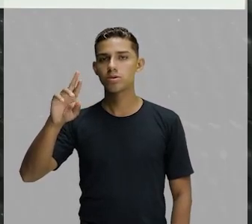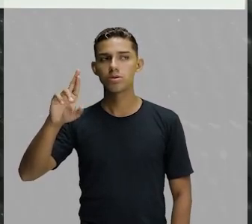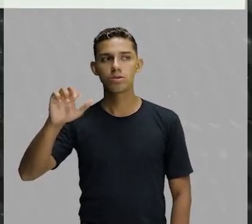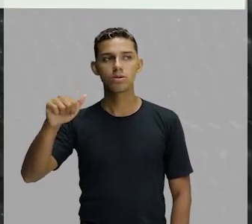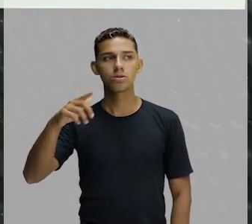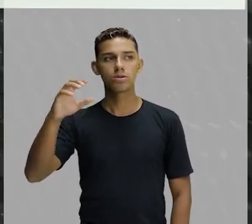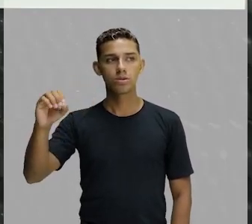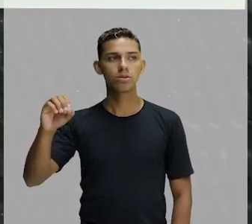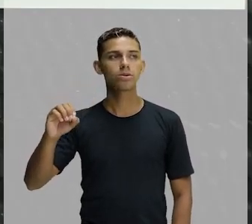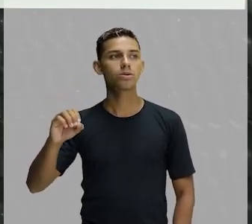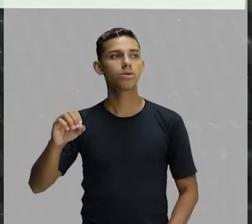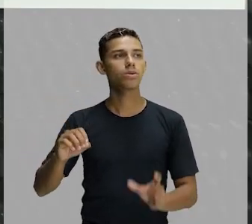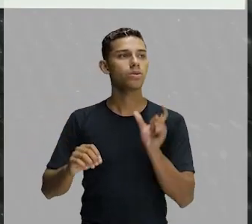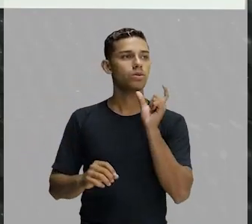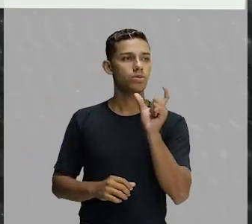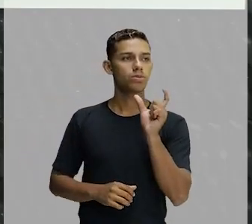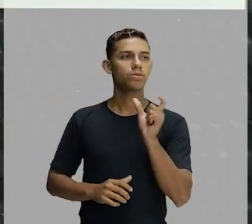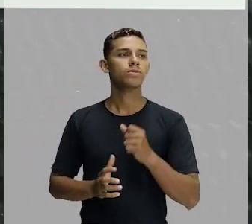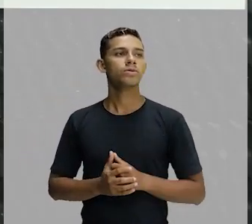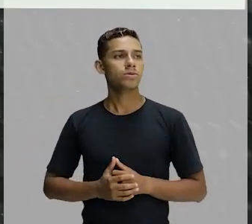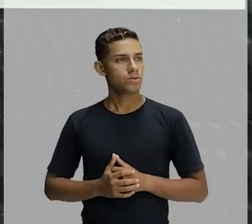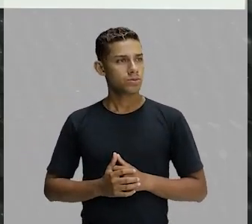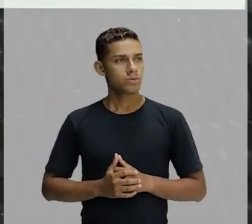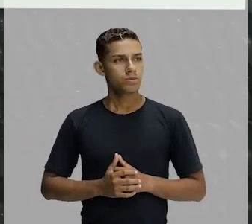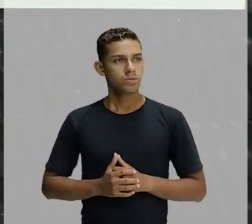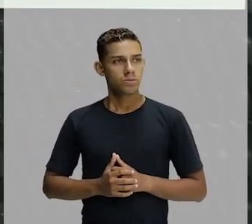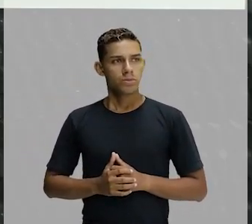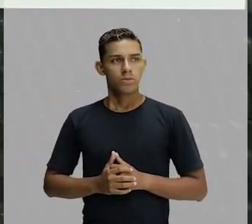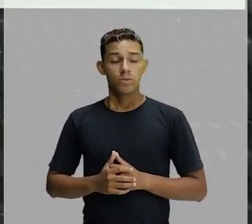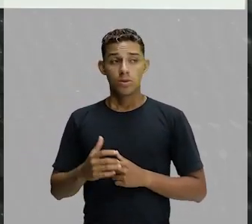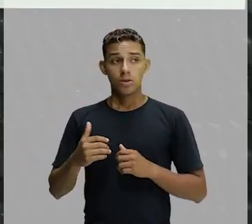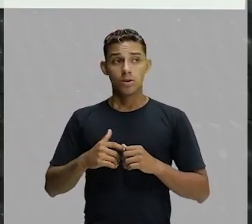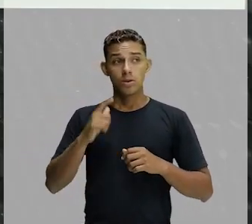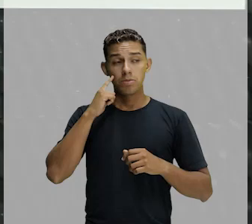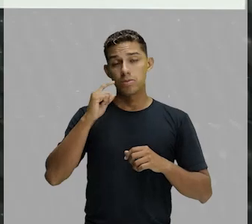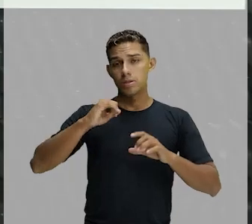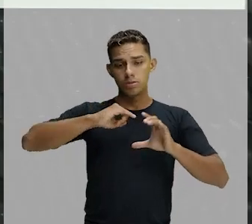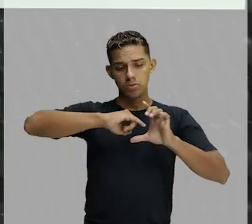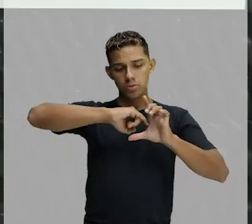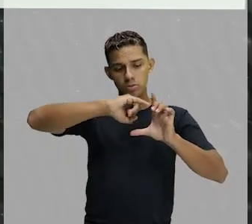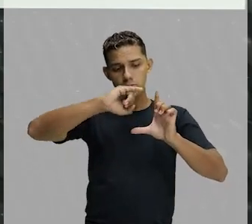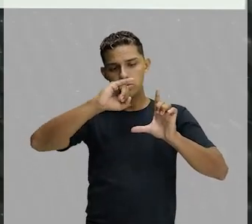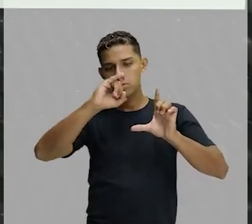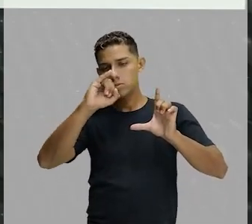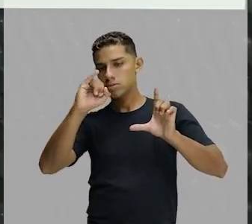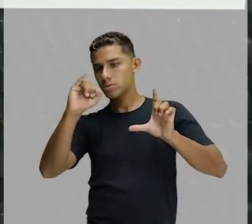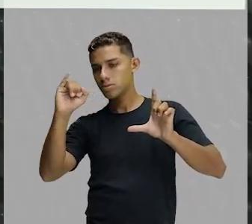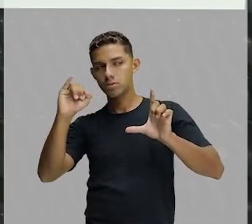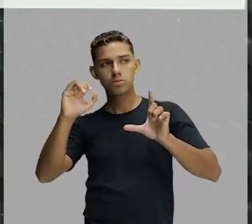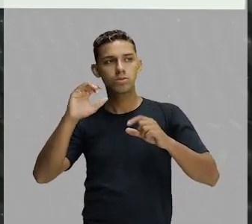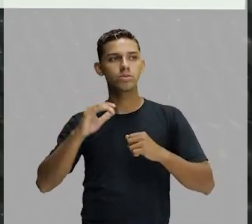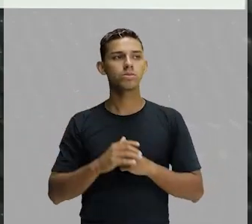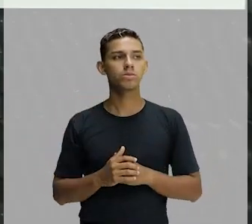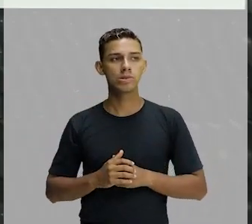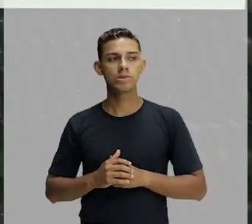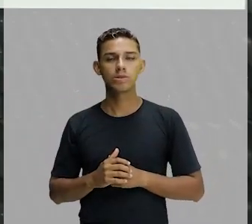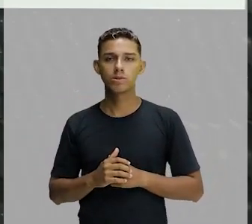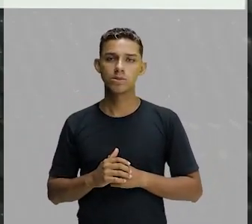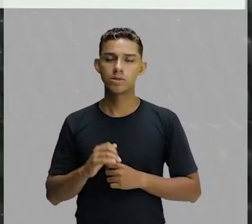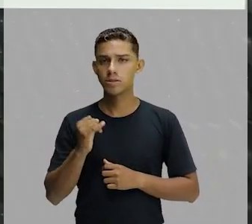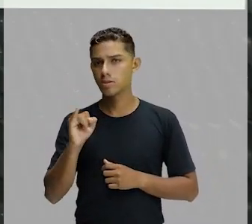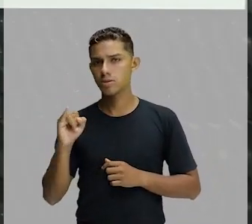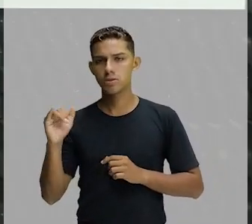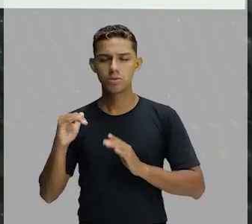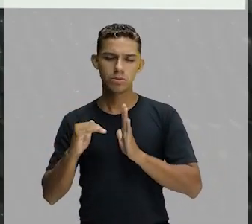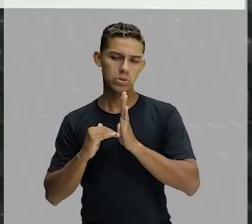compensação fótico. Ok, pessoal? E vejam que nessa curvinha da fotossíntese, vai chegar um momento que, tanto faz se